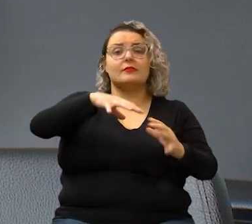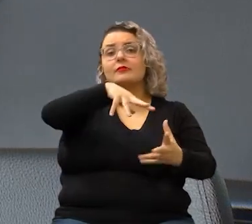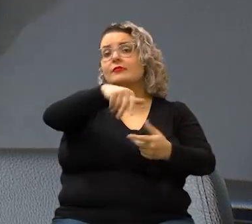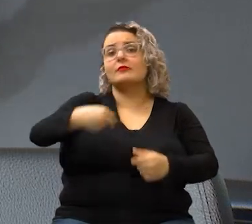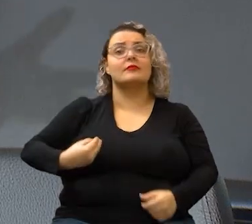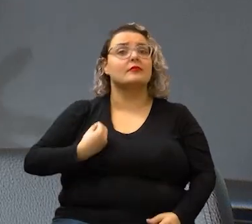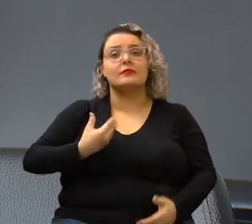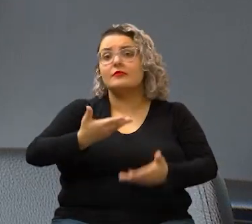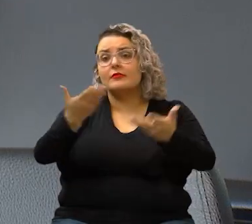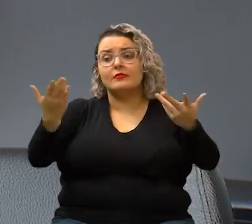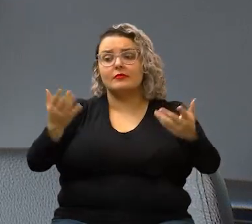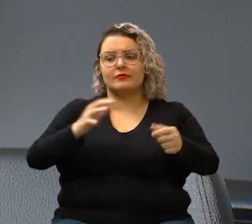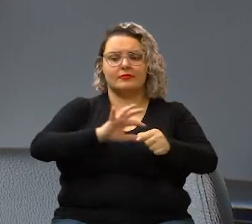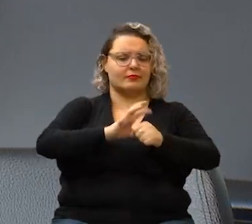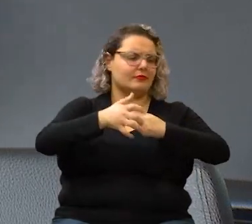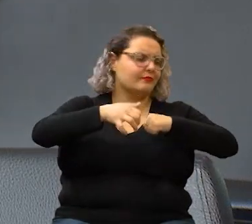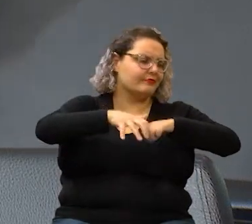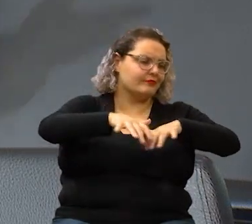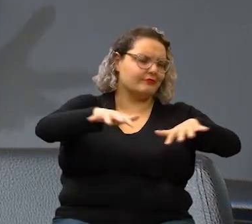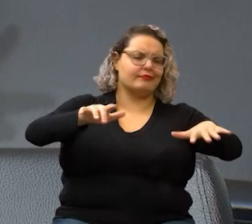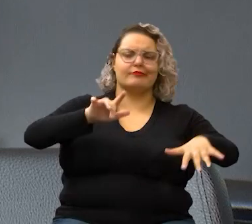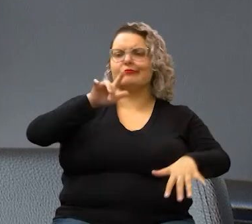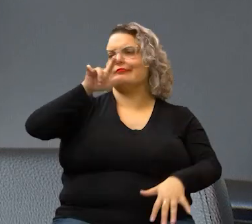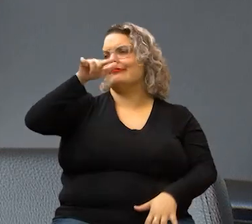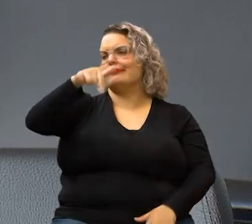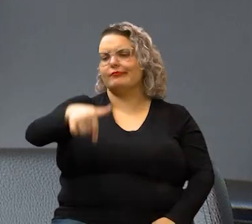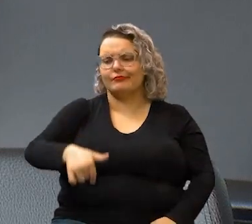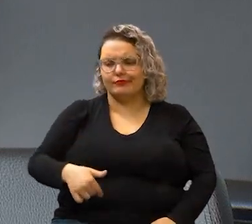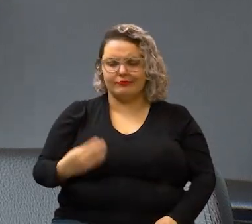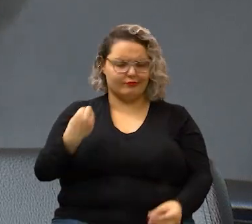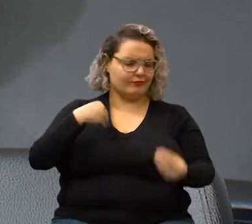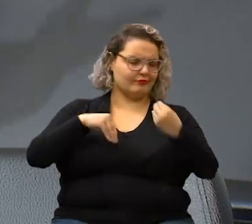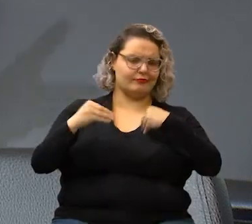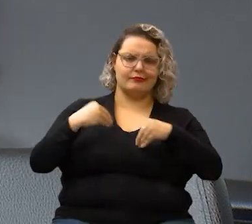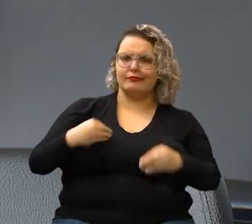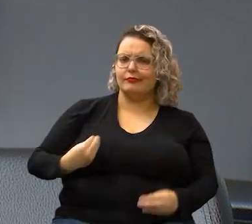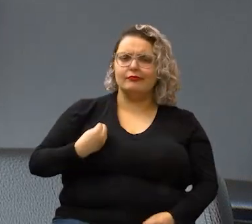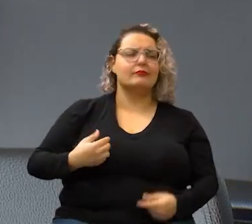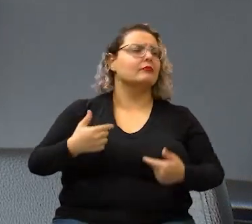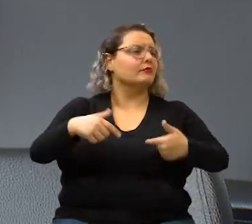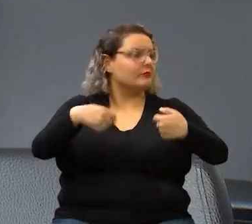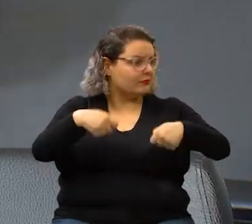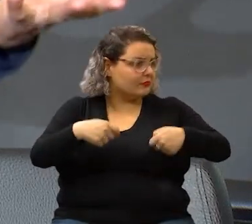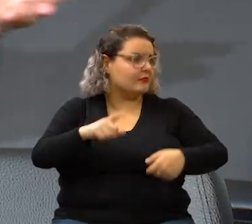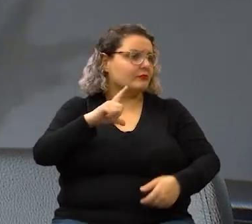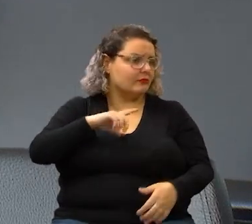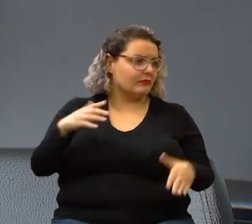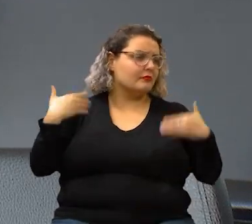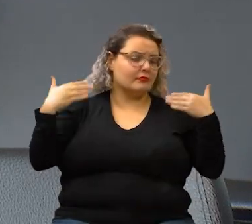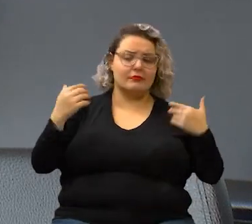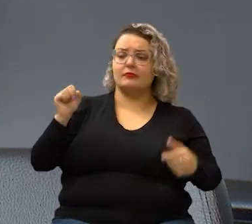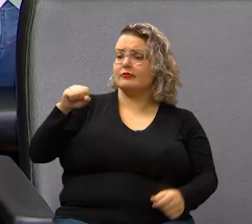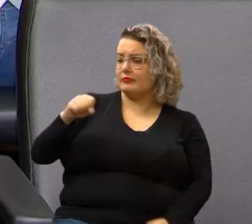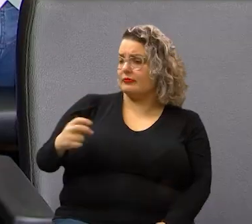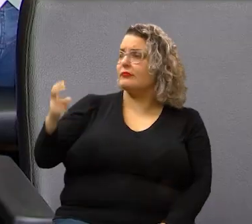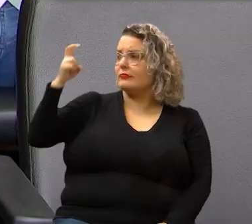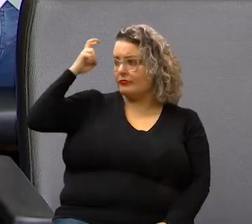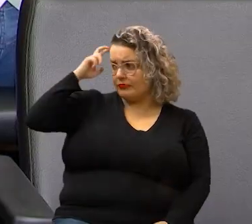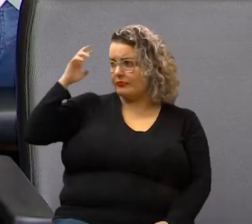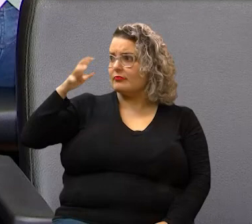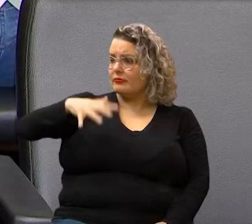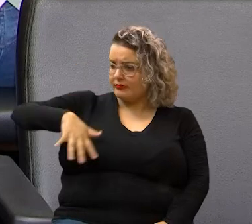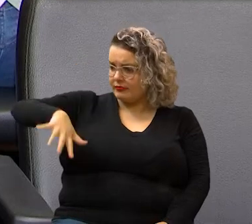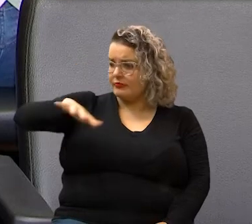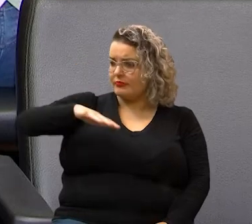o mundo que a gente está vivendo aí é pandemia, depois essas depressão da vida, então tem que ter uma alegria. E aí